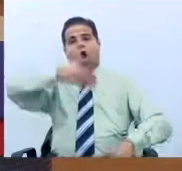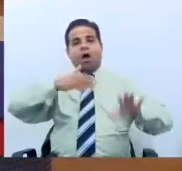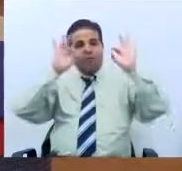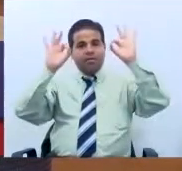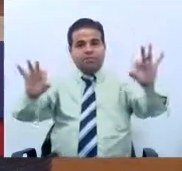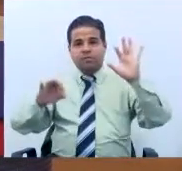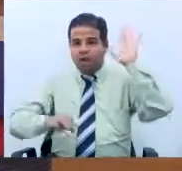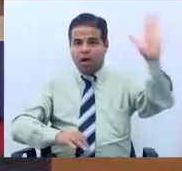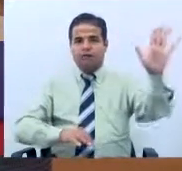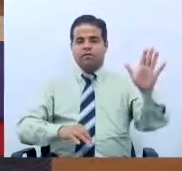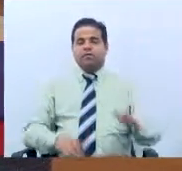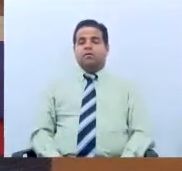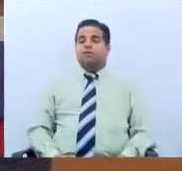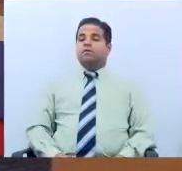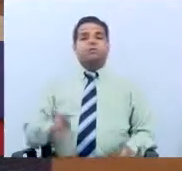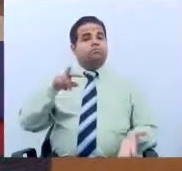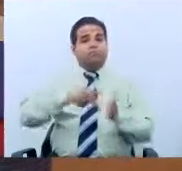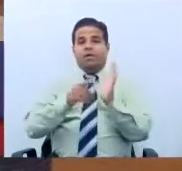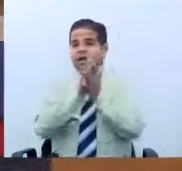comprovadamente,